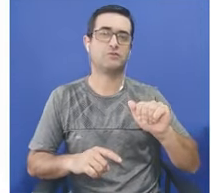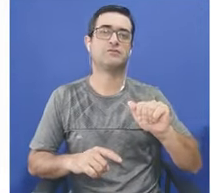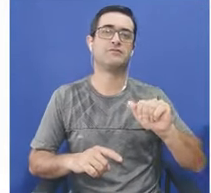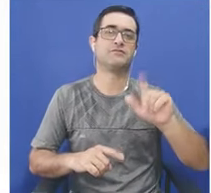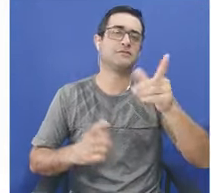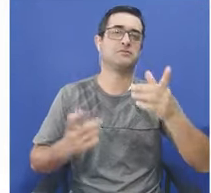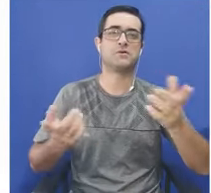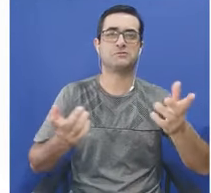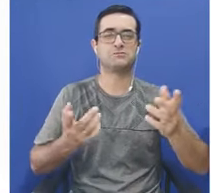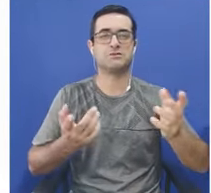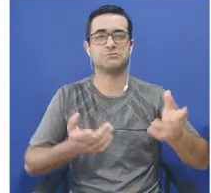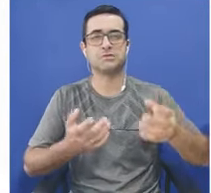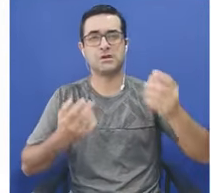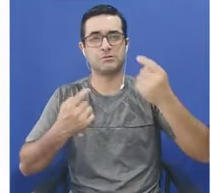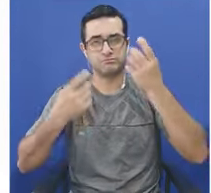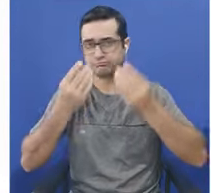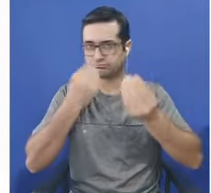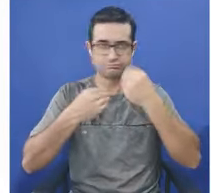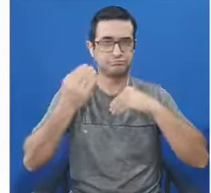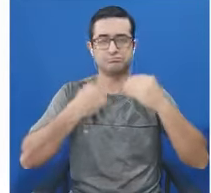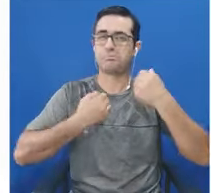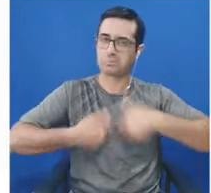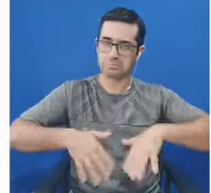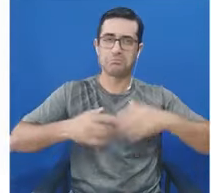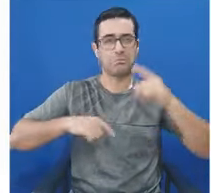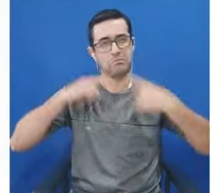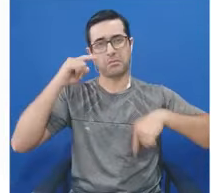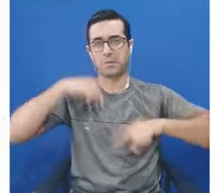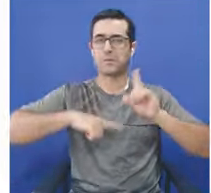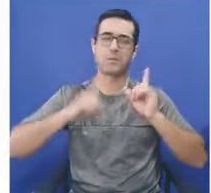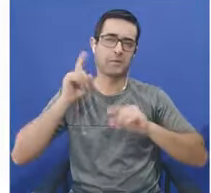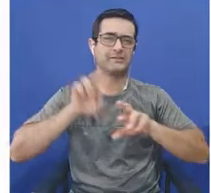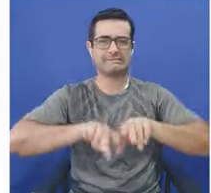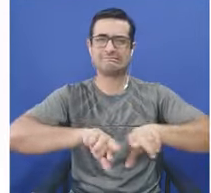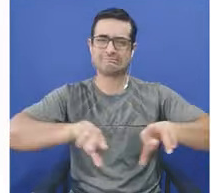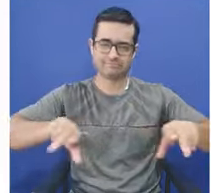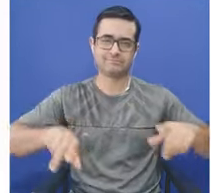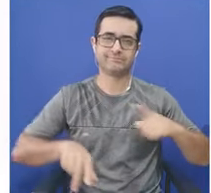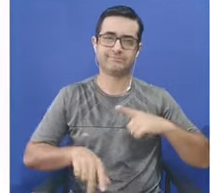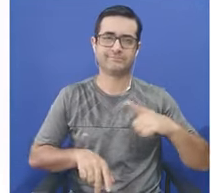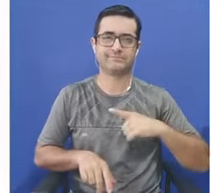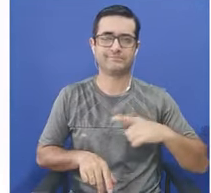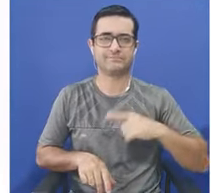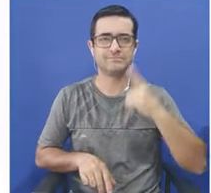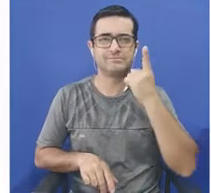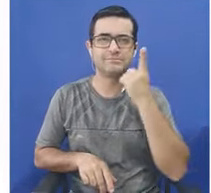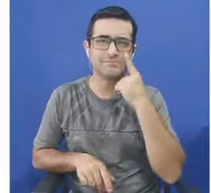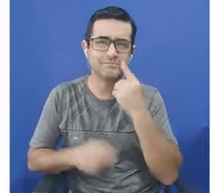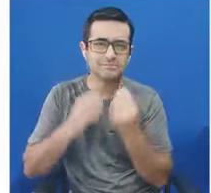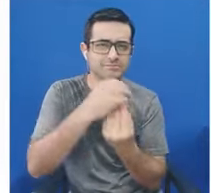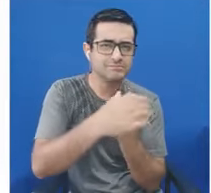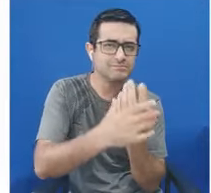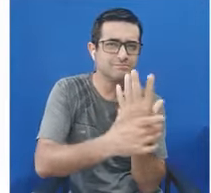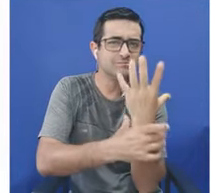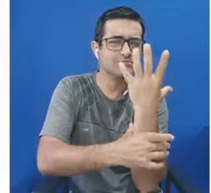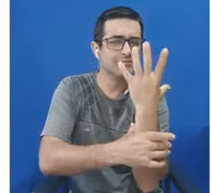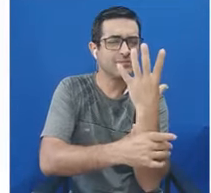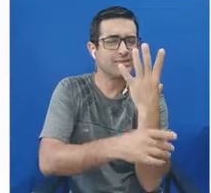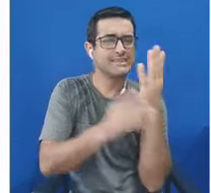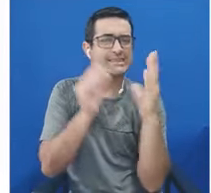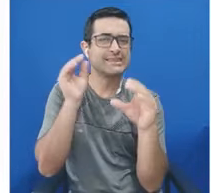digestiva, hepática, depurativa, diurética. Então, o que nessa